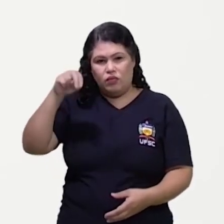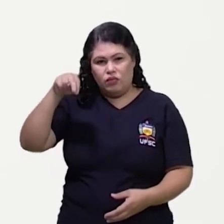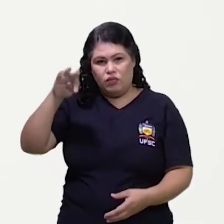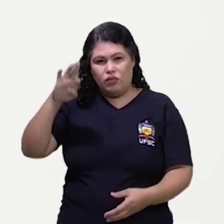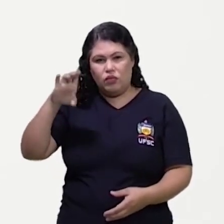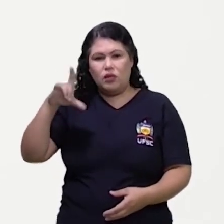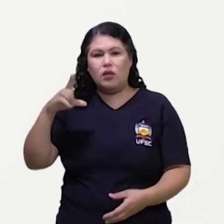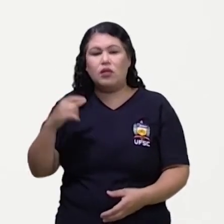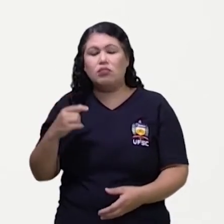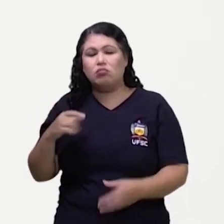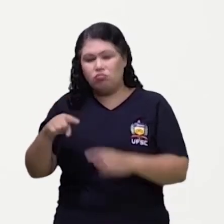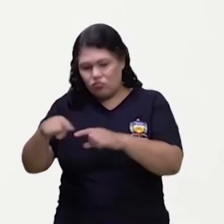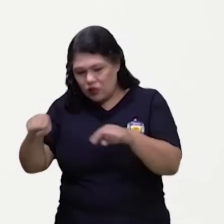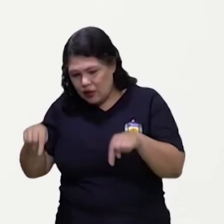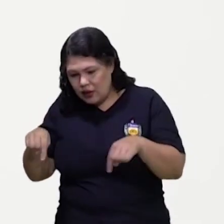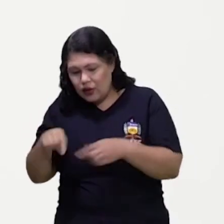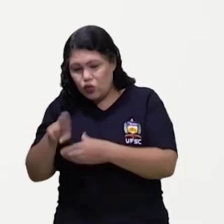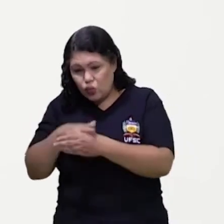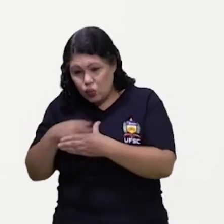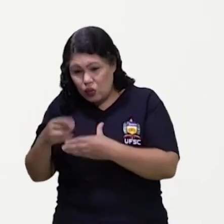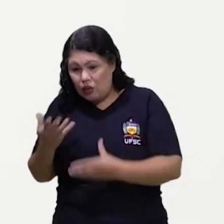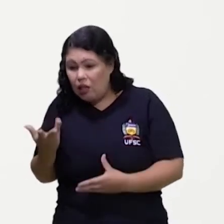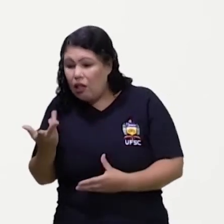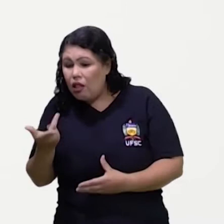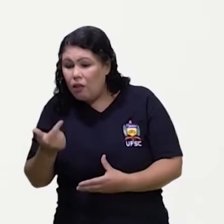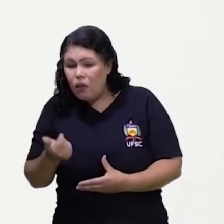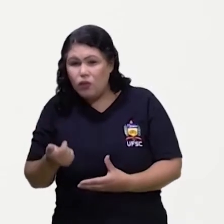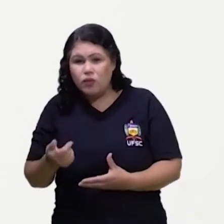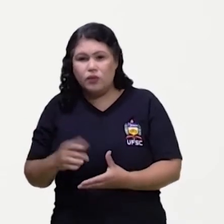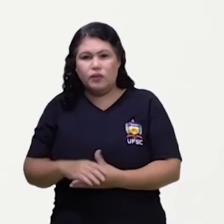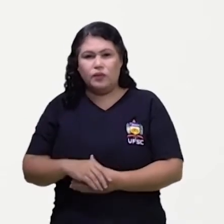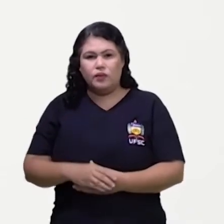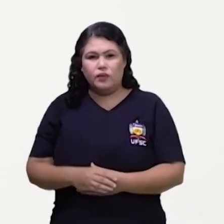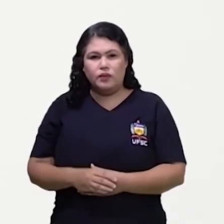Contém bastante chocolate dentro dessa caixa.